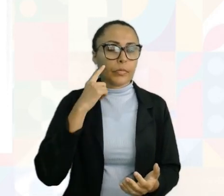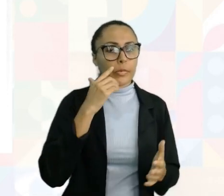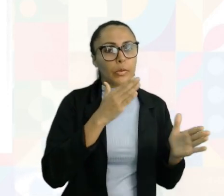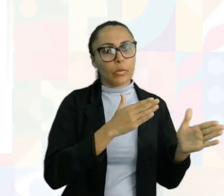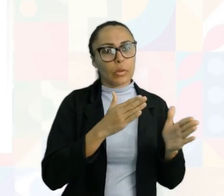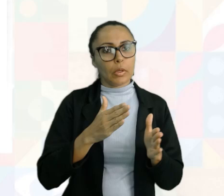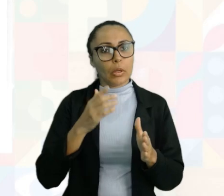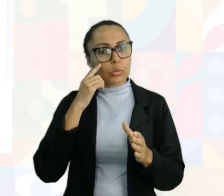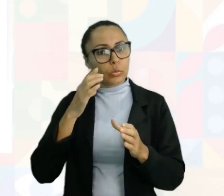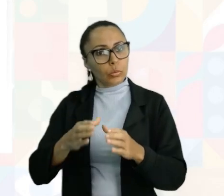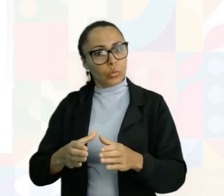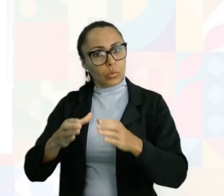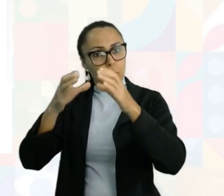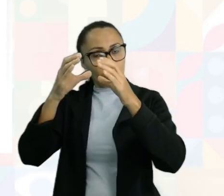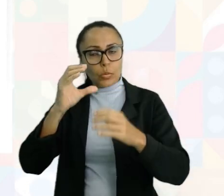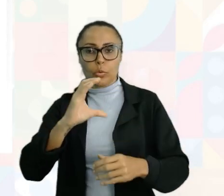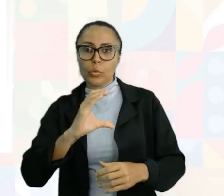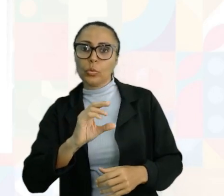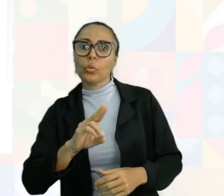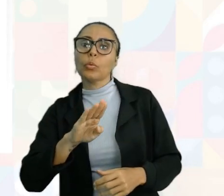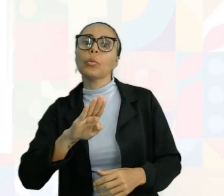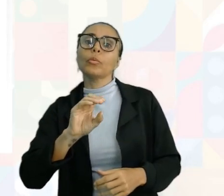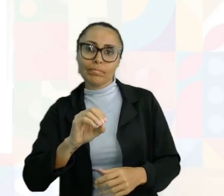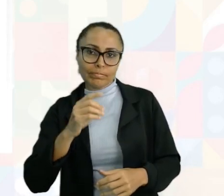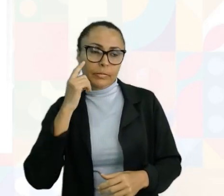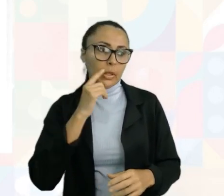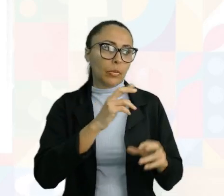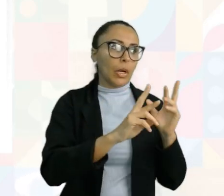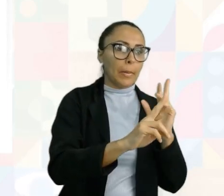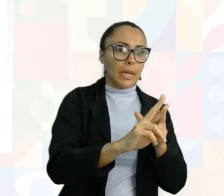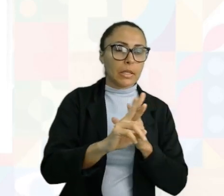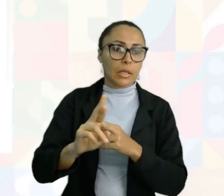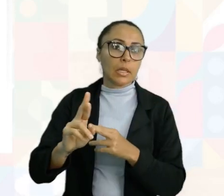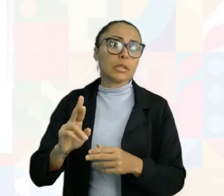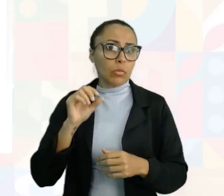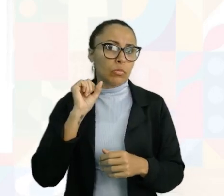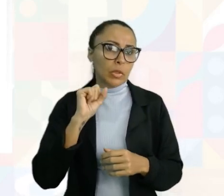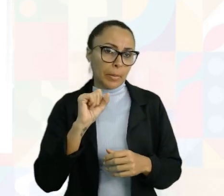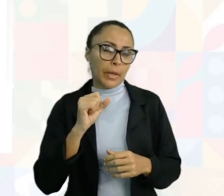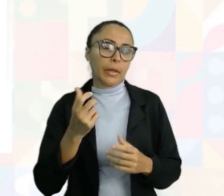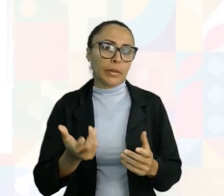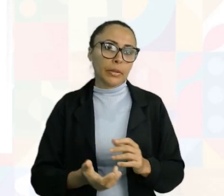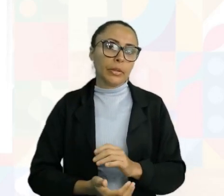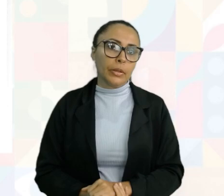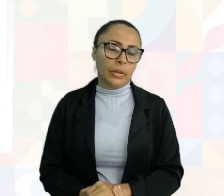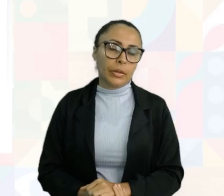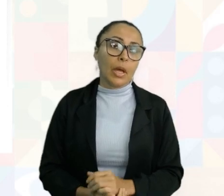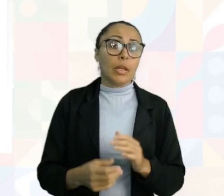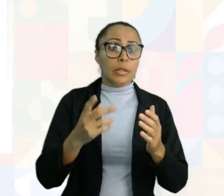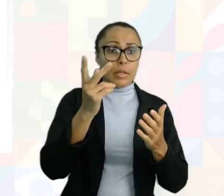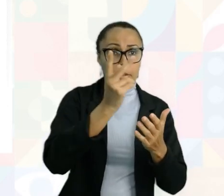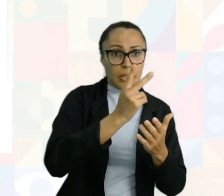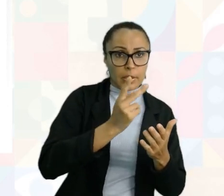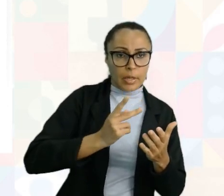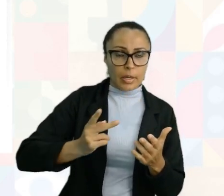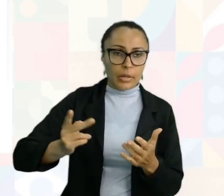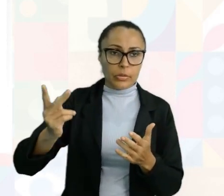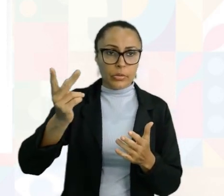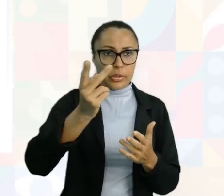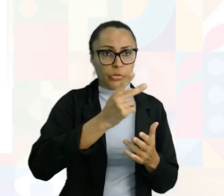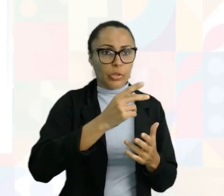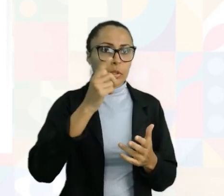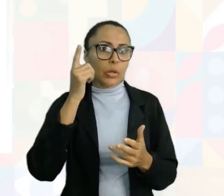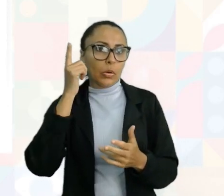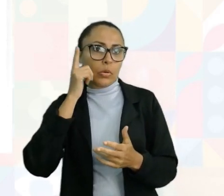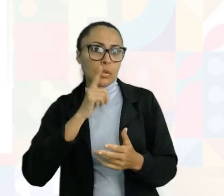cubo. Ali do lado a gente tem uma representação de mobiliário, desenhado em isometria, onde a gente consegue